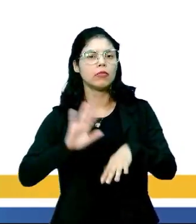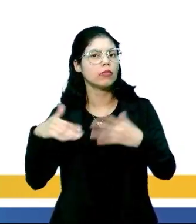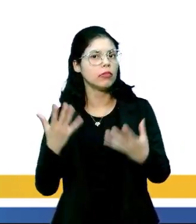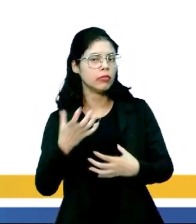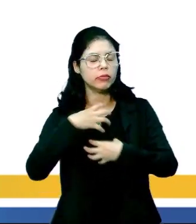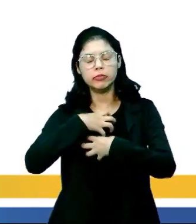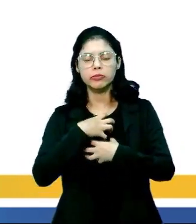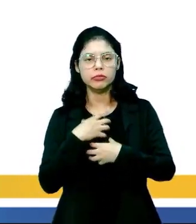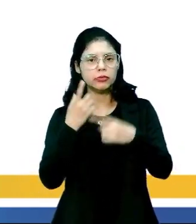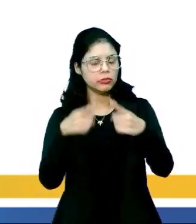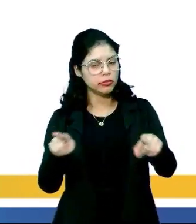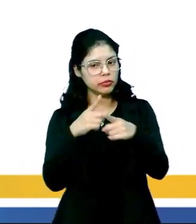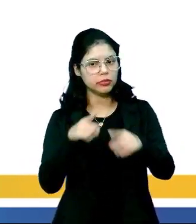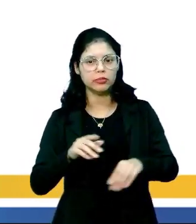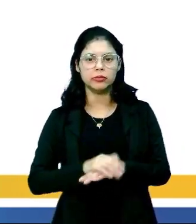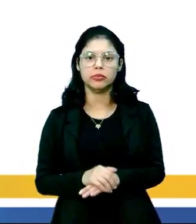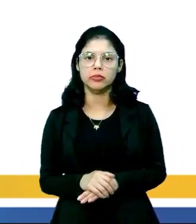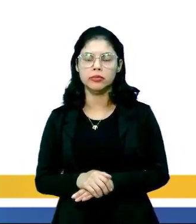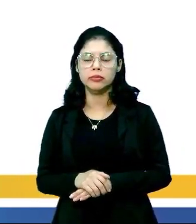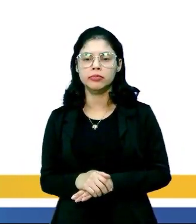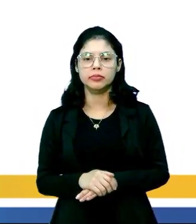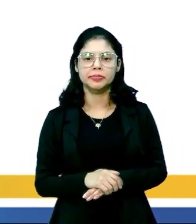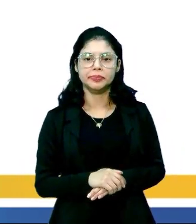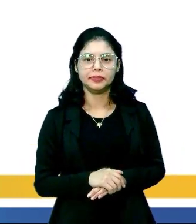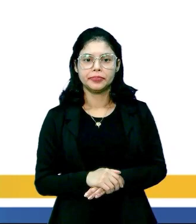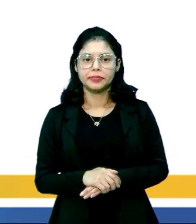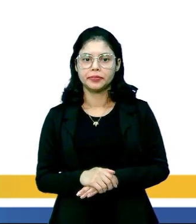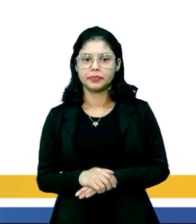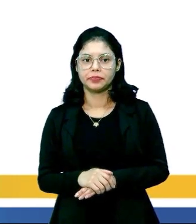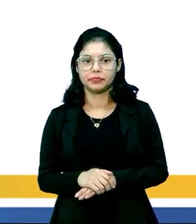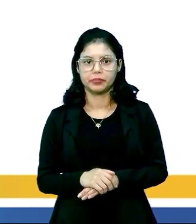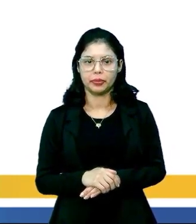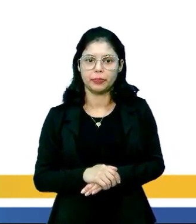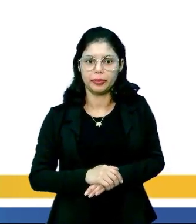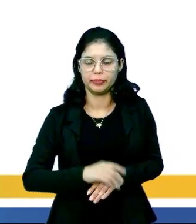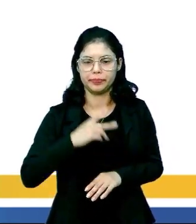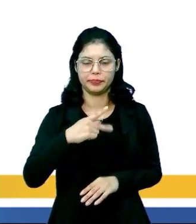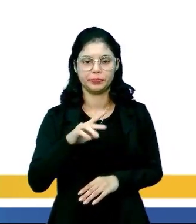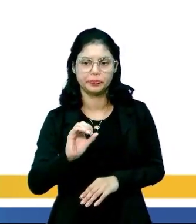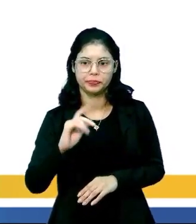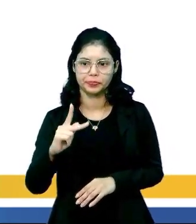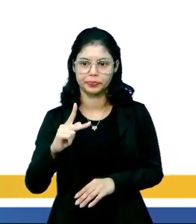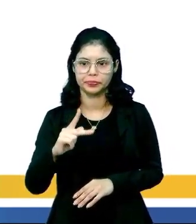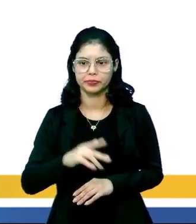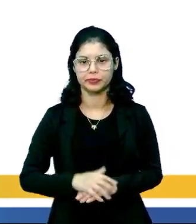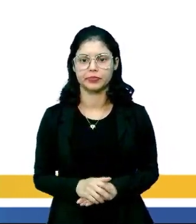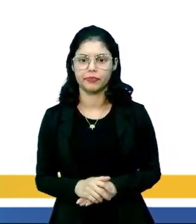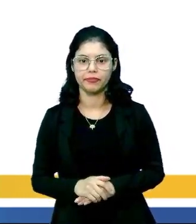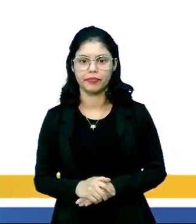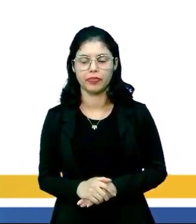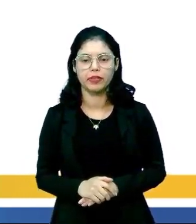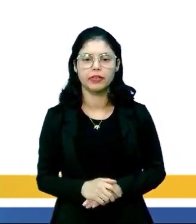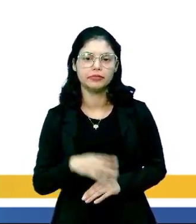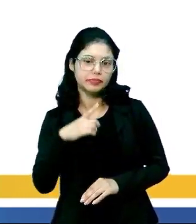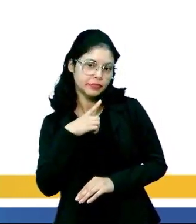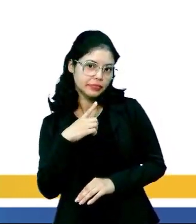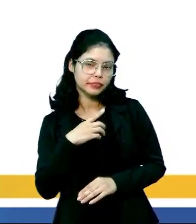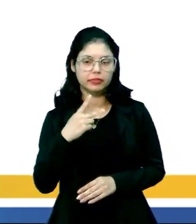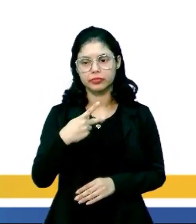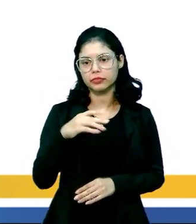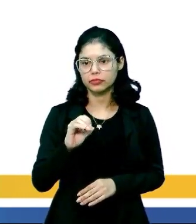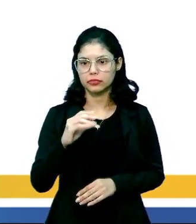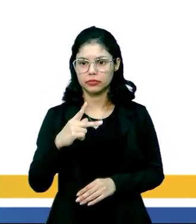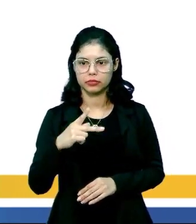ritmo musical que o Michael Jackson cantava pop nós temos ali o